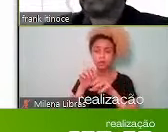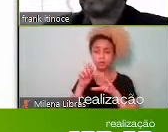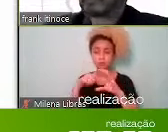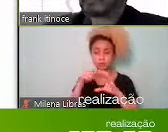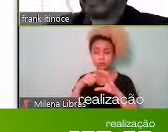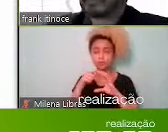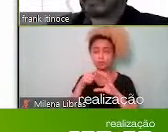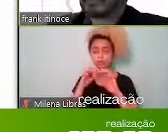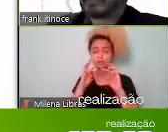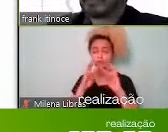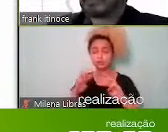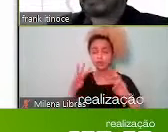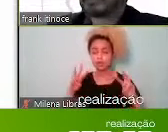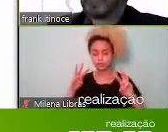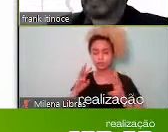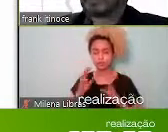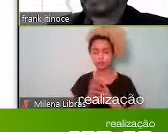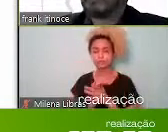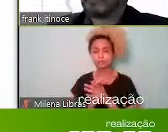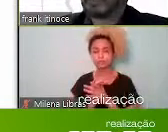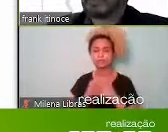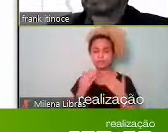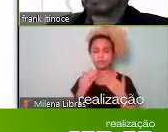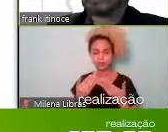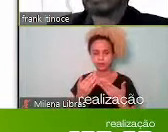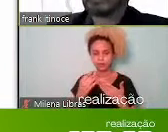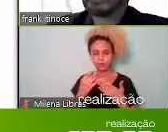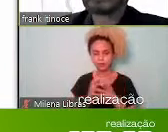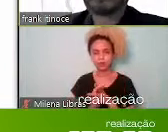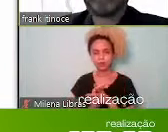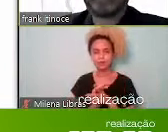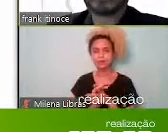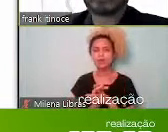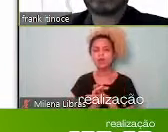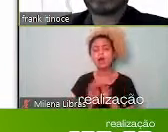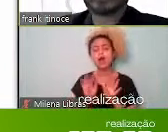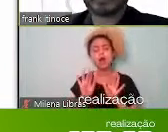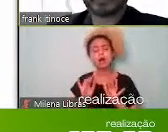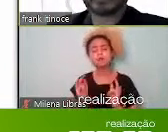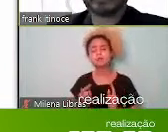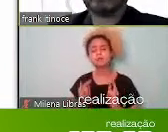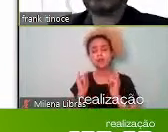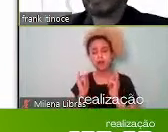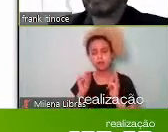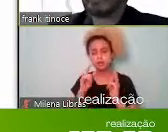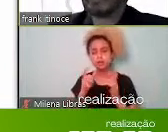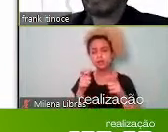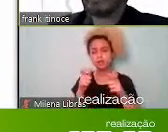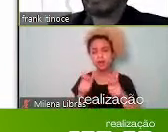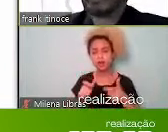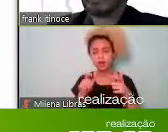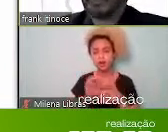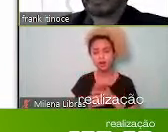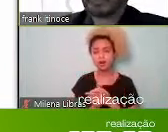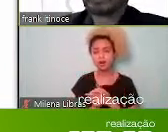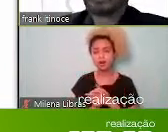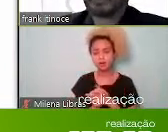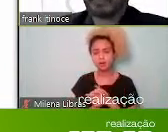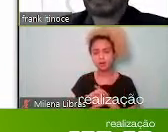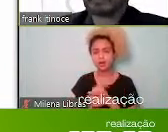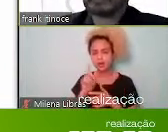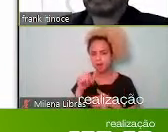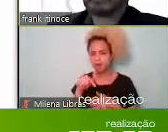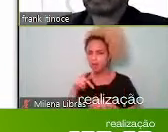normalmente o fluxo, né? Então, tem o início, a gente verifica, seu prédio, sua edificação é caso